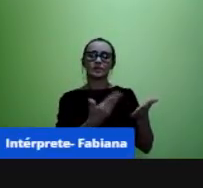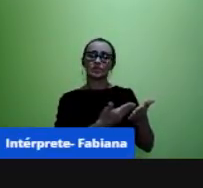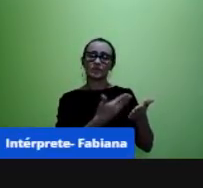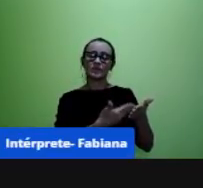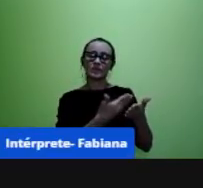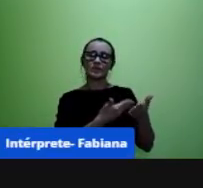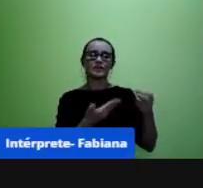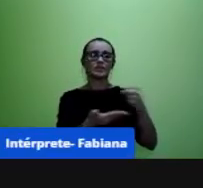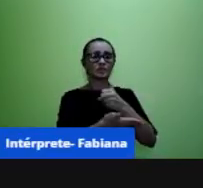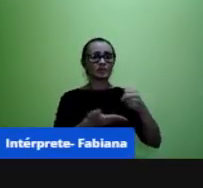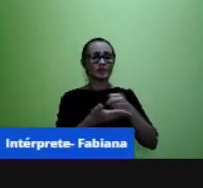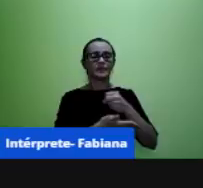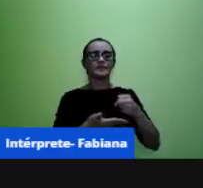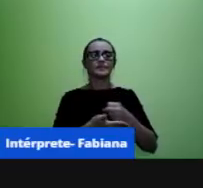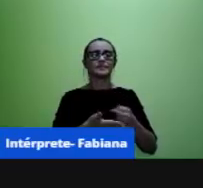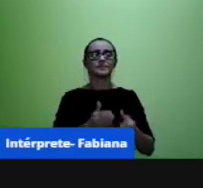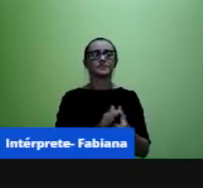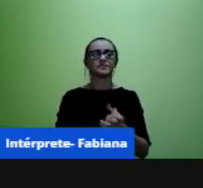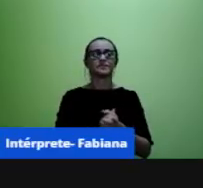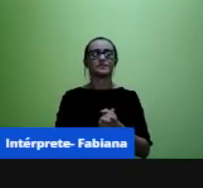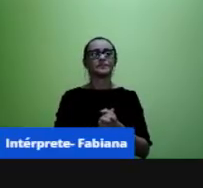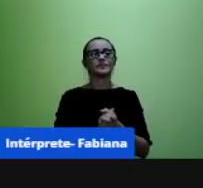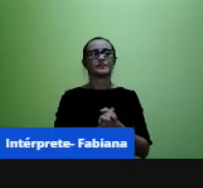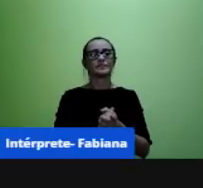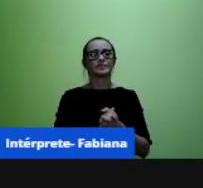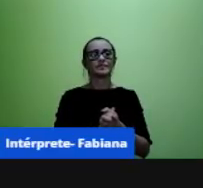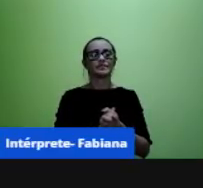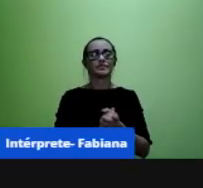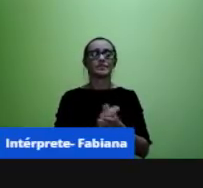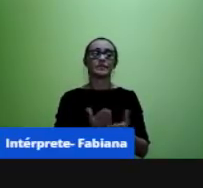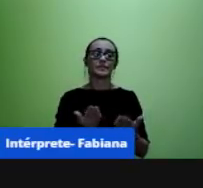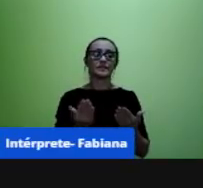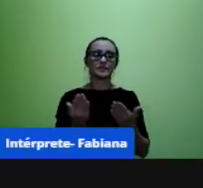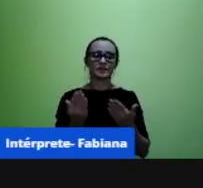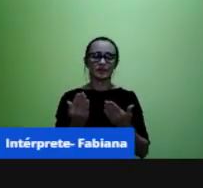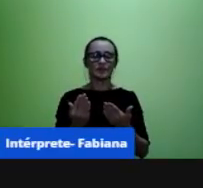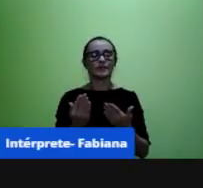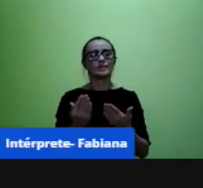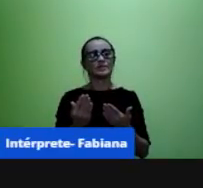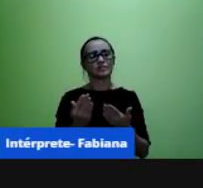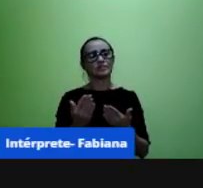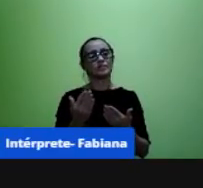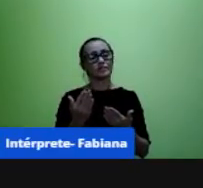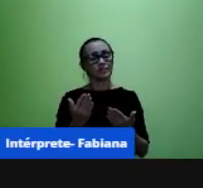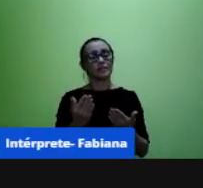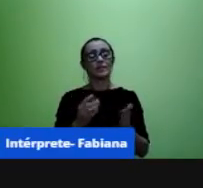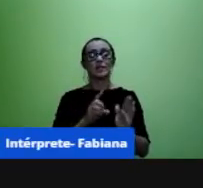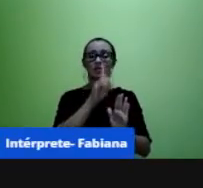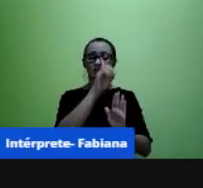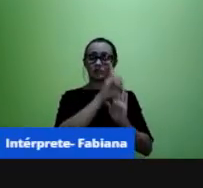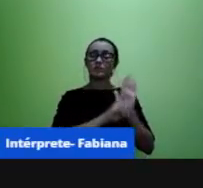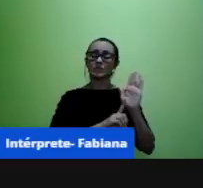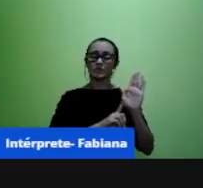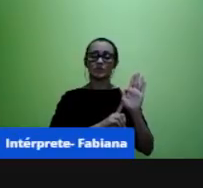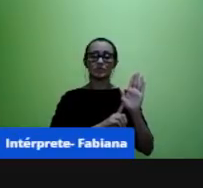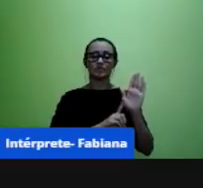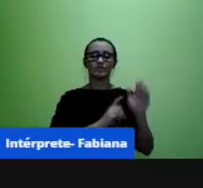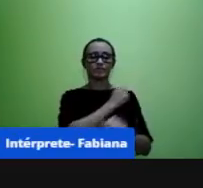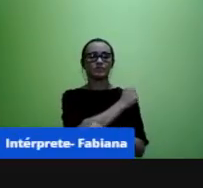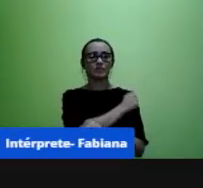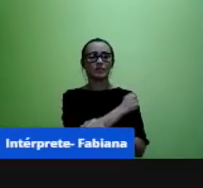slide, ok? Esse caderno base, então, sabemos que é direito do aluno. Nele contém